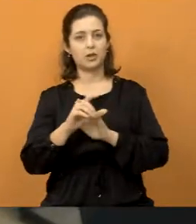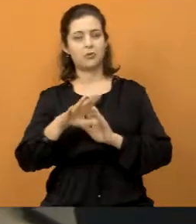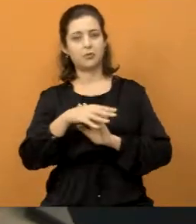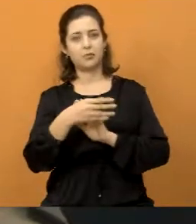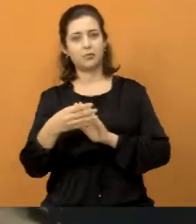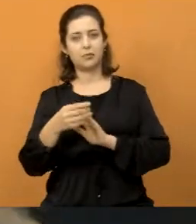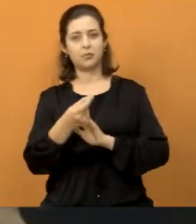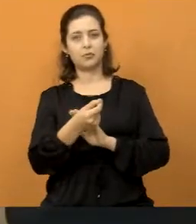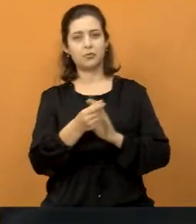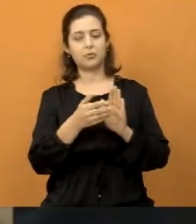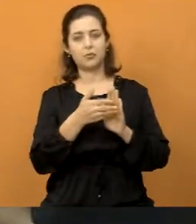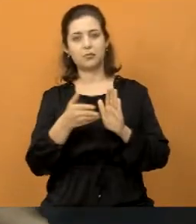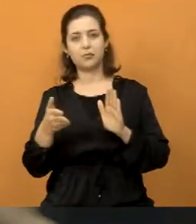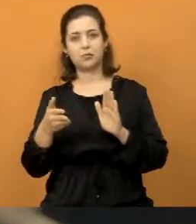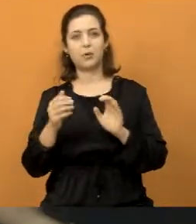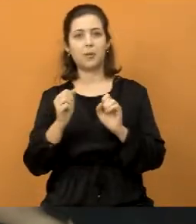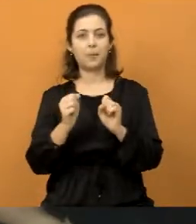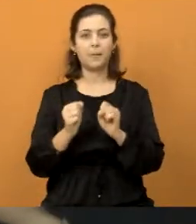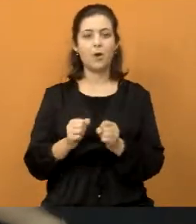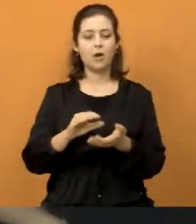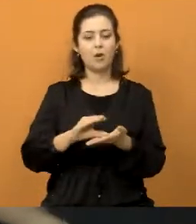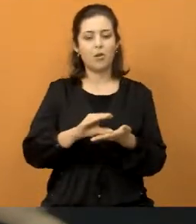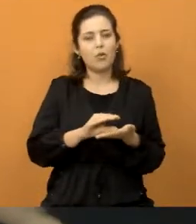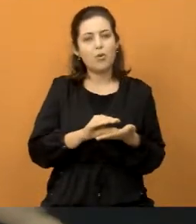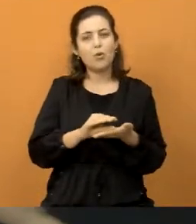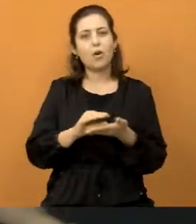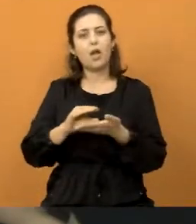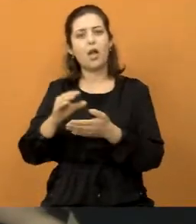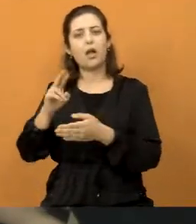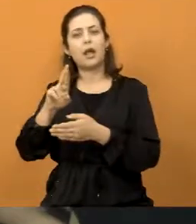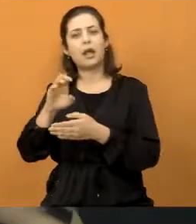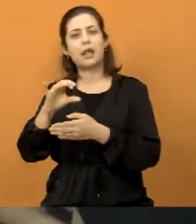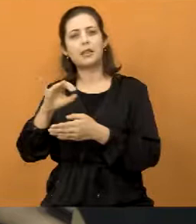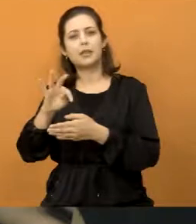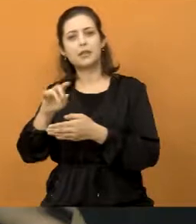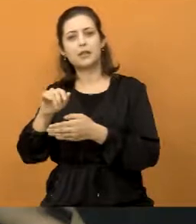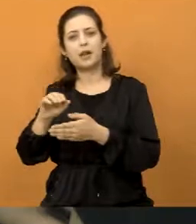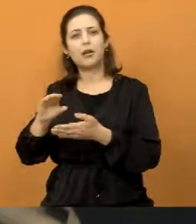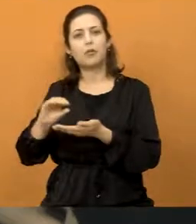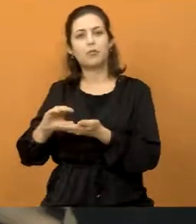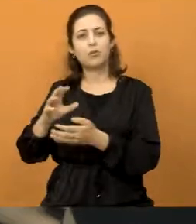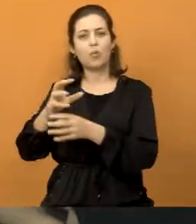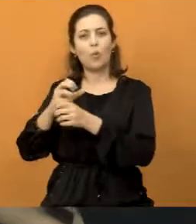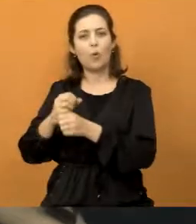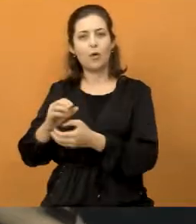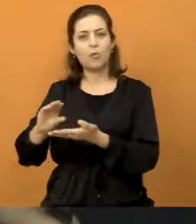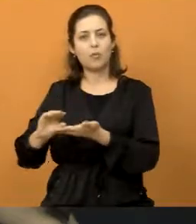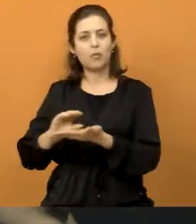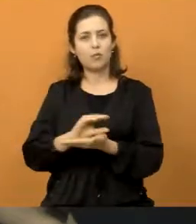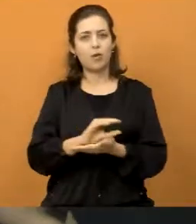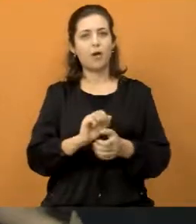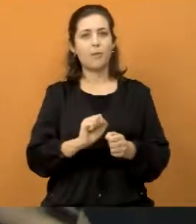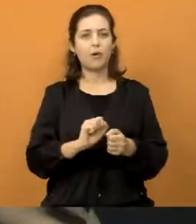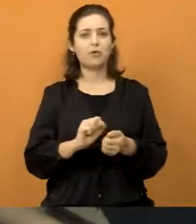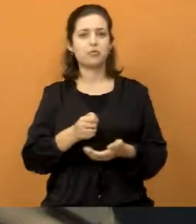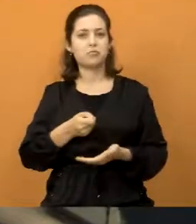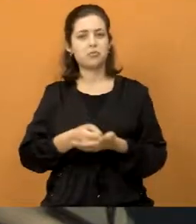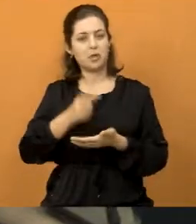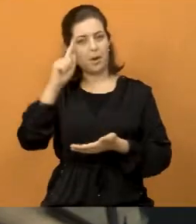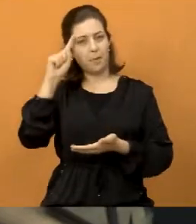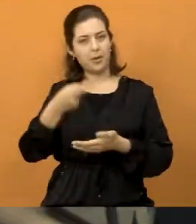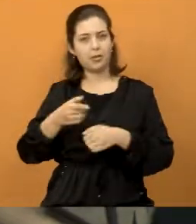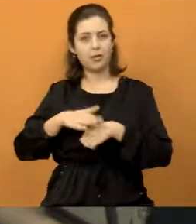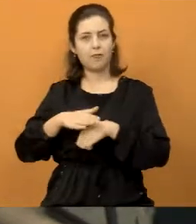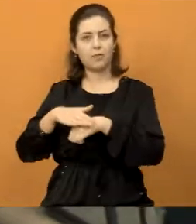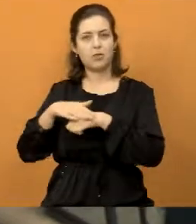poderão então com uma parte uma parcela da receita será destinada os vereadores eles poderão fazer emendas impositivas é